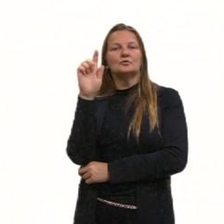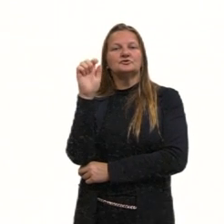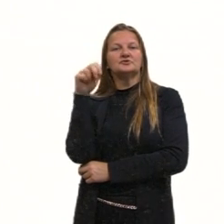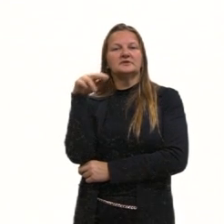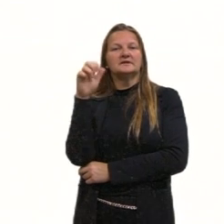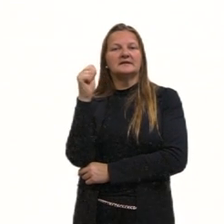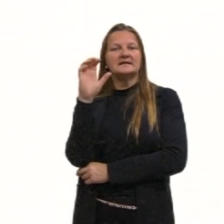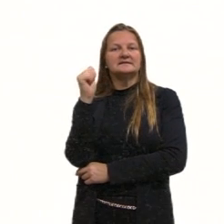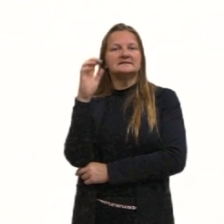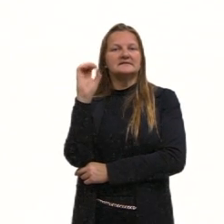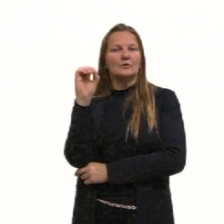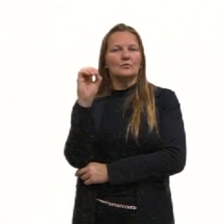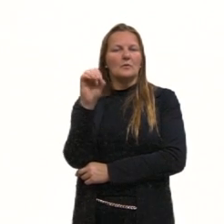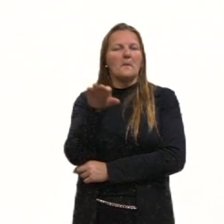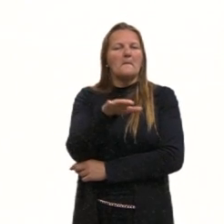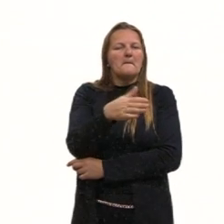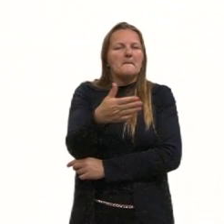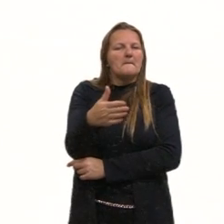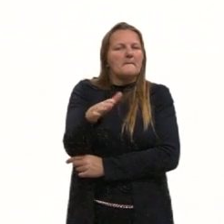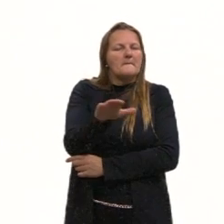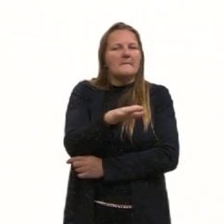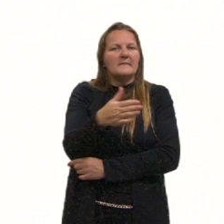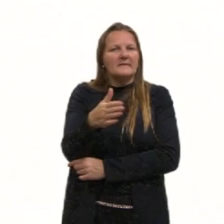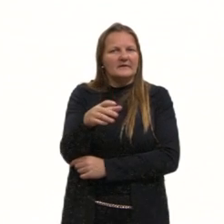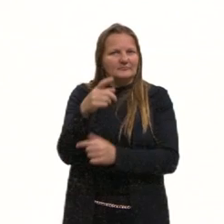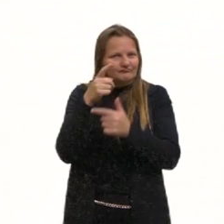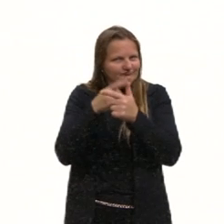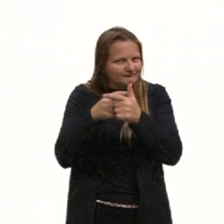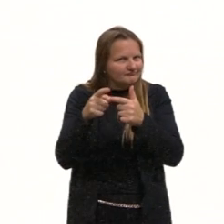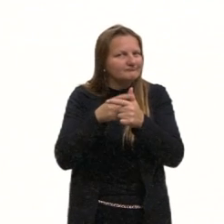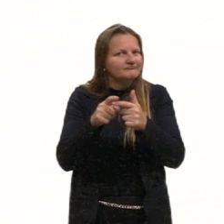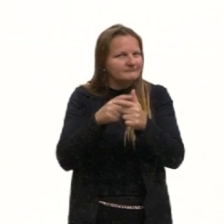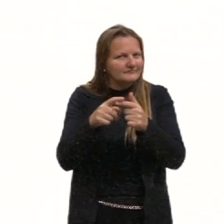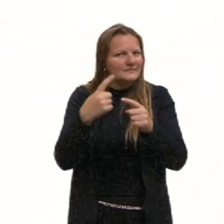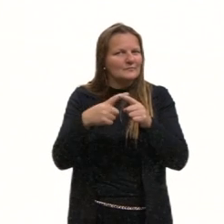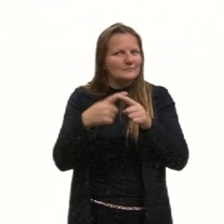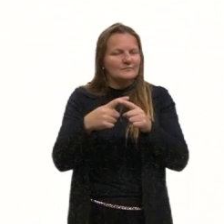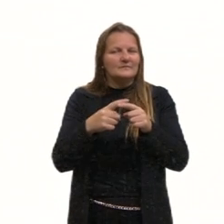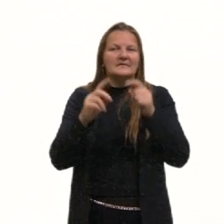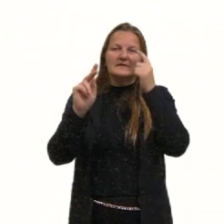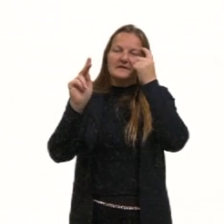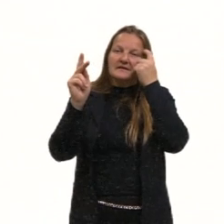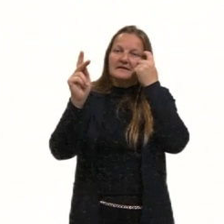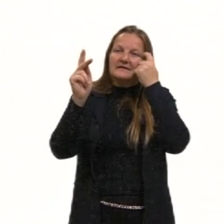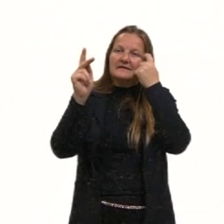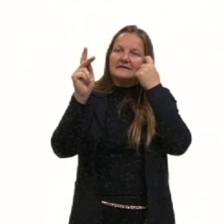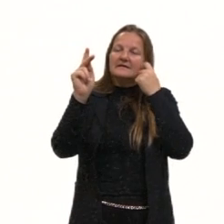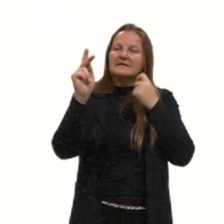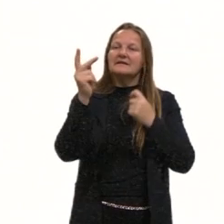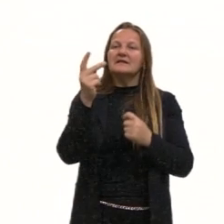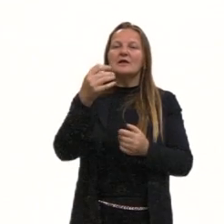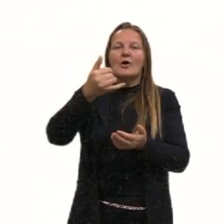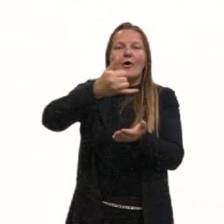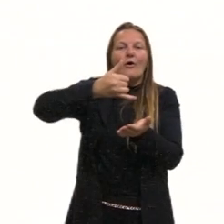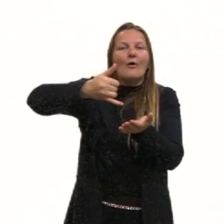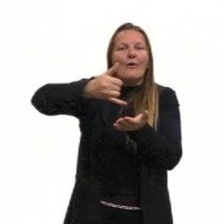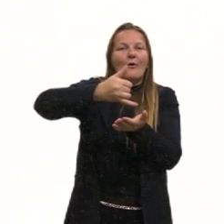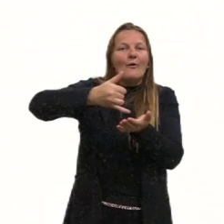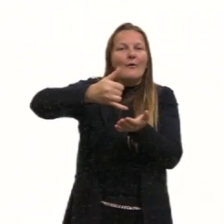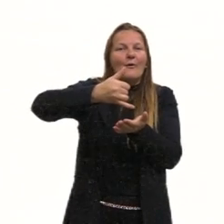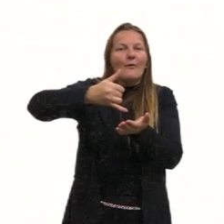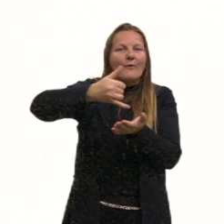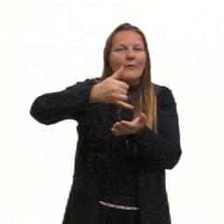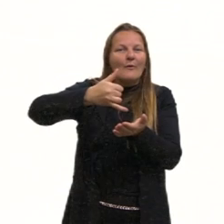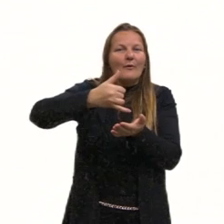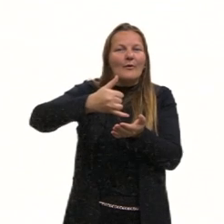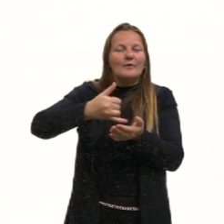trouxe como uma das questões problemas já que fala da hidrogenação parcial de óleos vegetais Lembrando que a gente falou